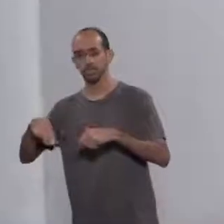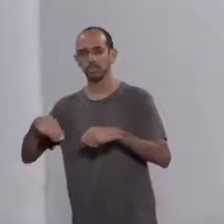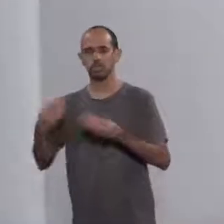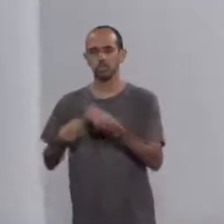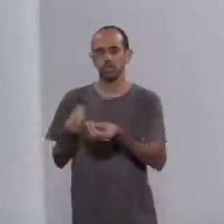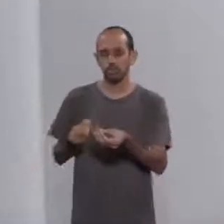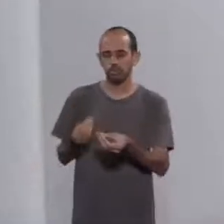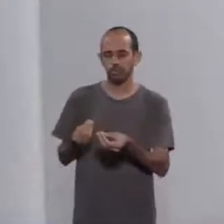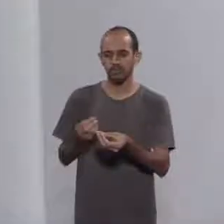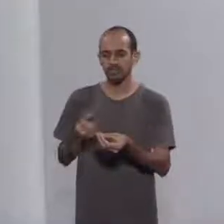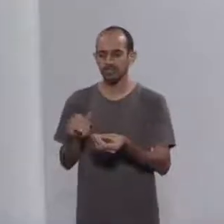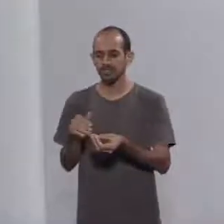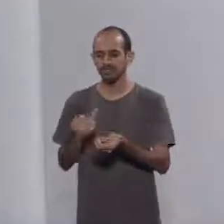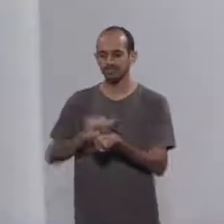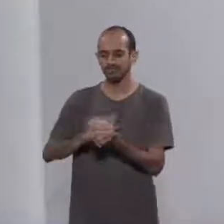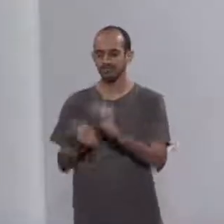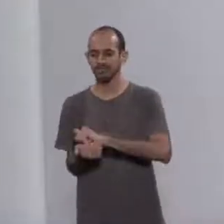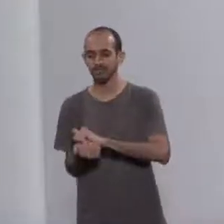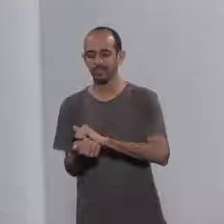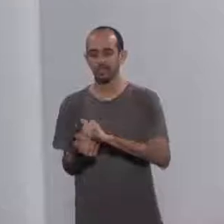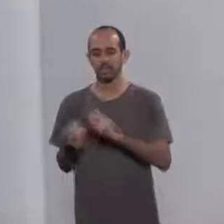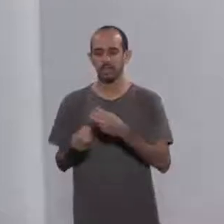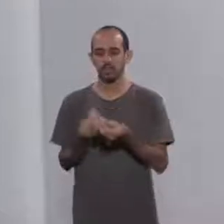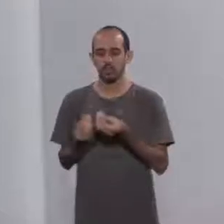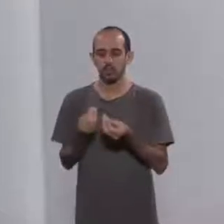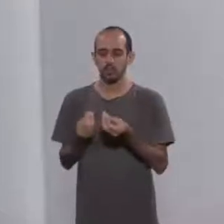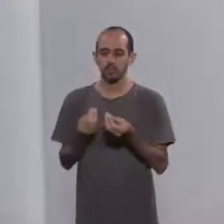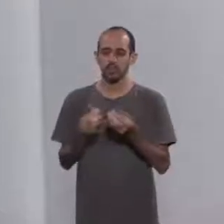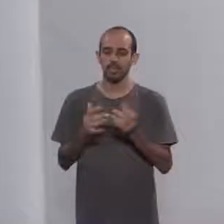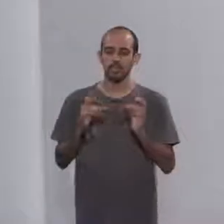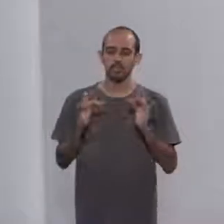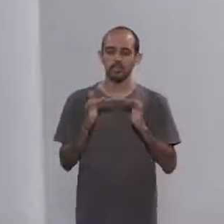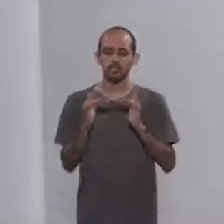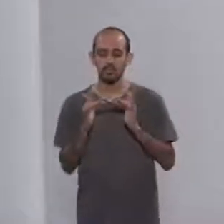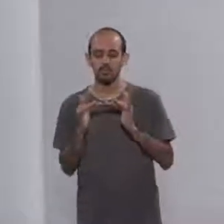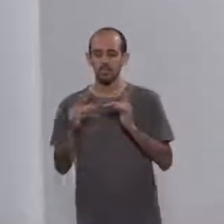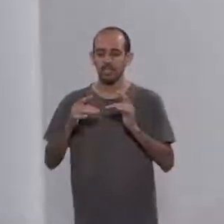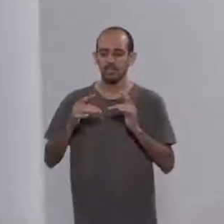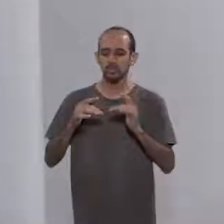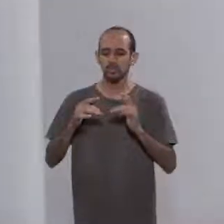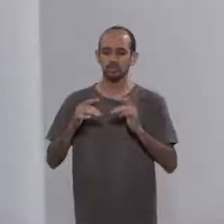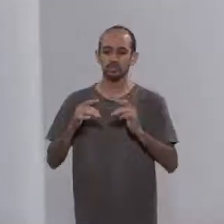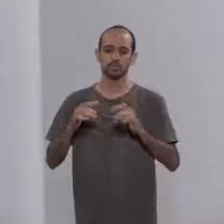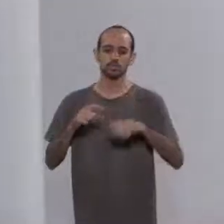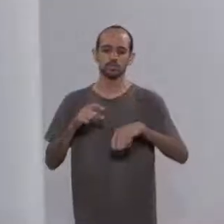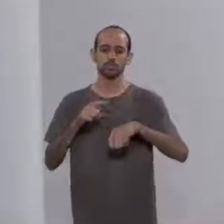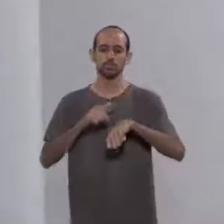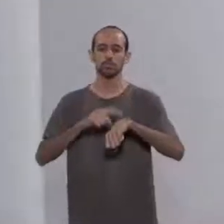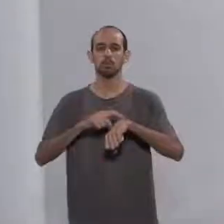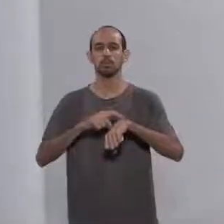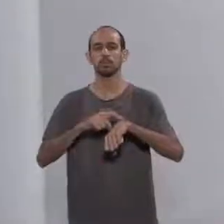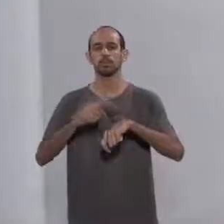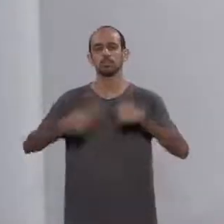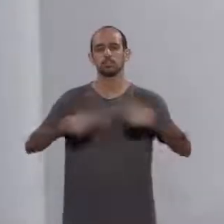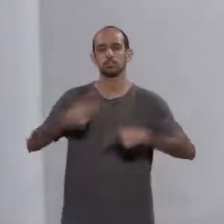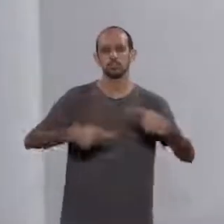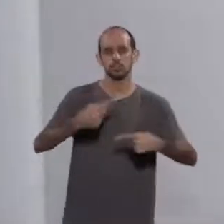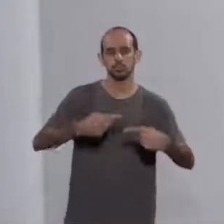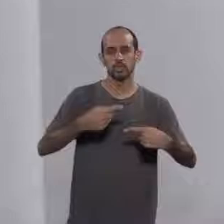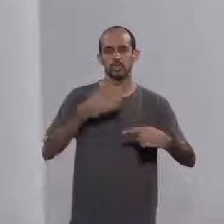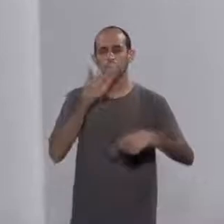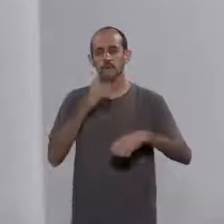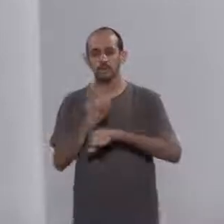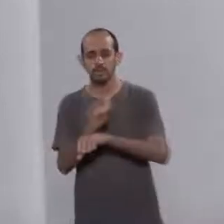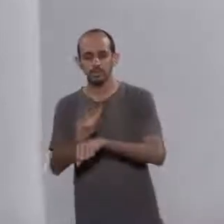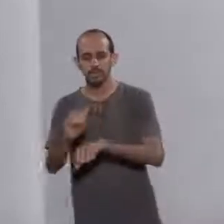como lidar com essas questões? Em que momento tem esse ponto de encontro para a gente discutir sobre quem é o aluno, quais são as